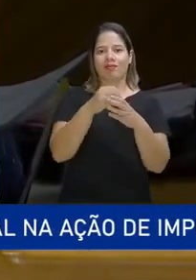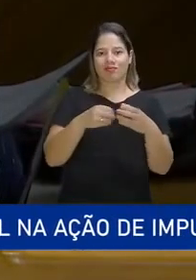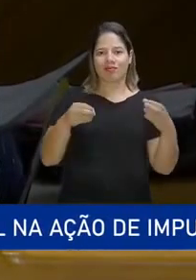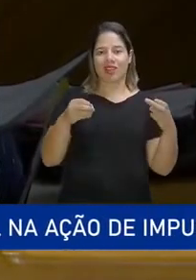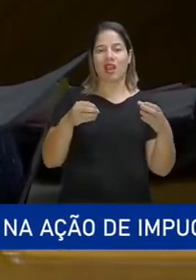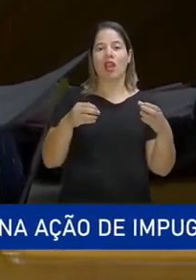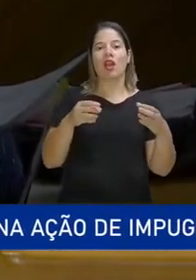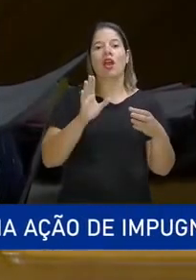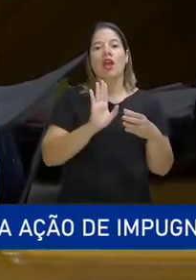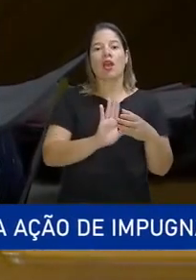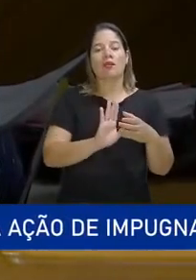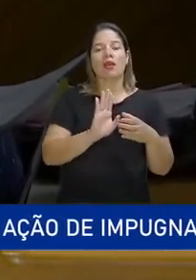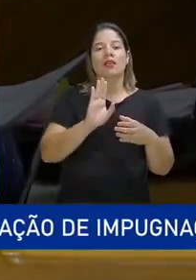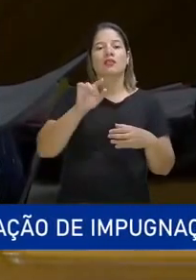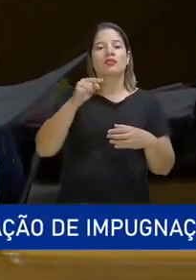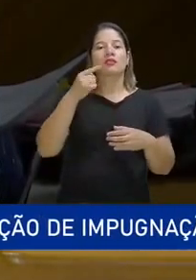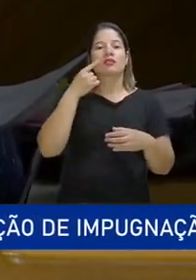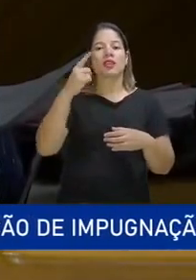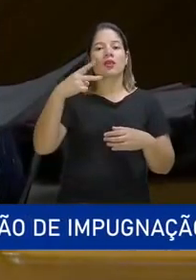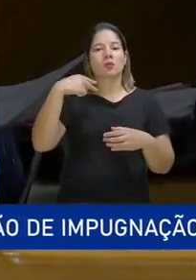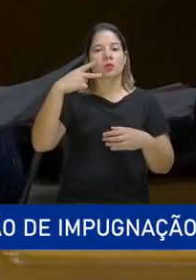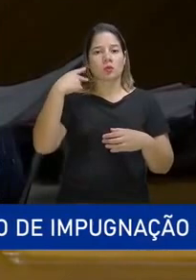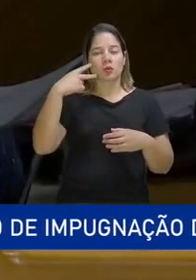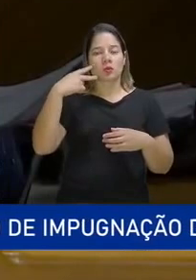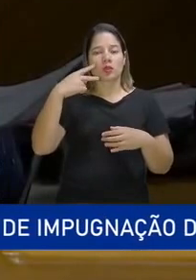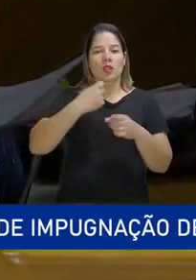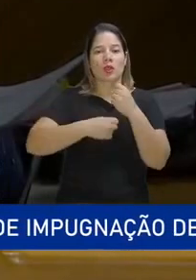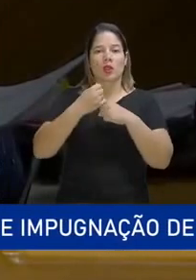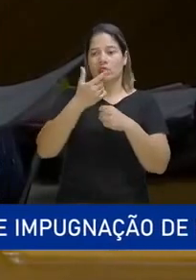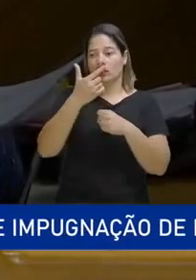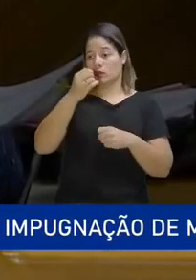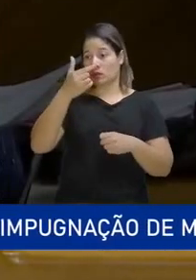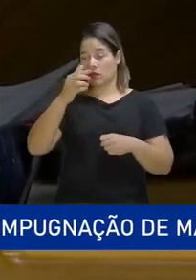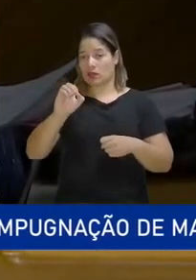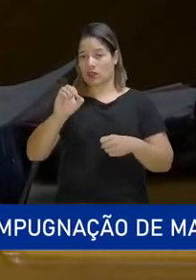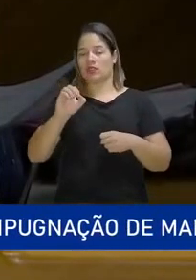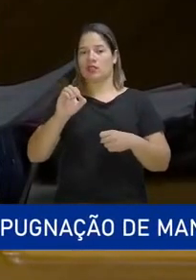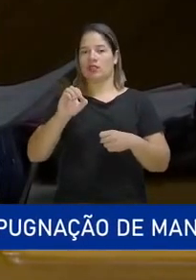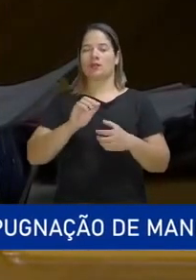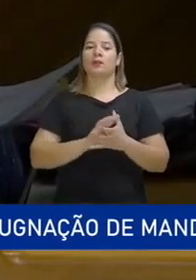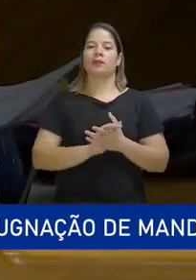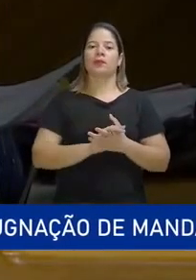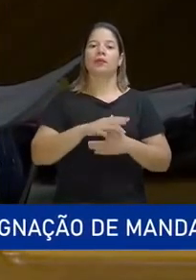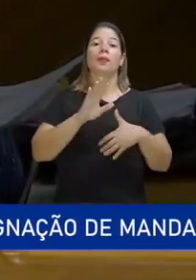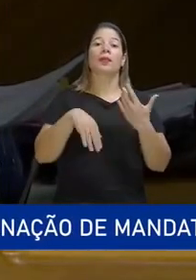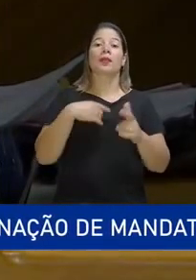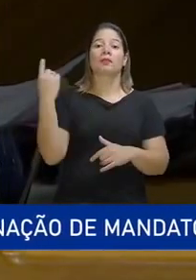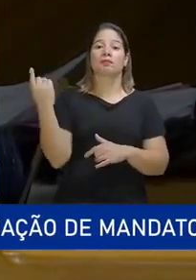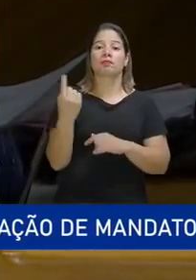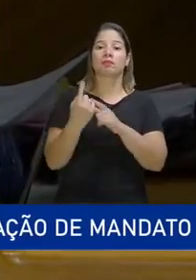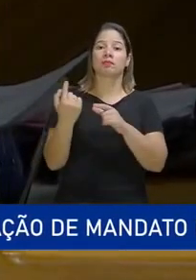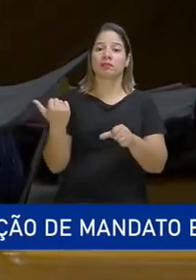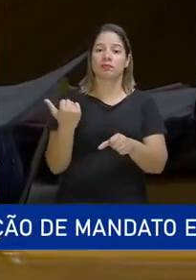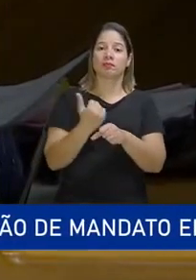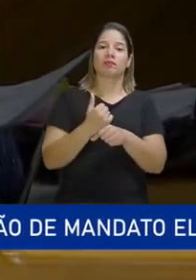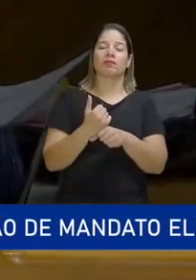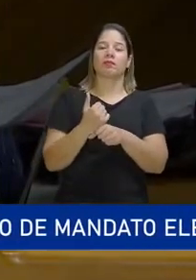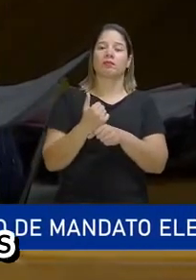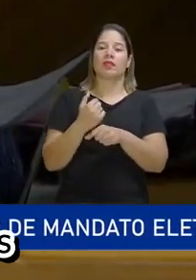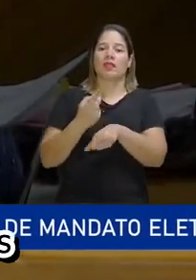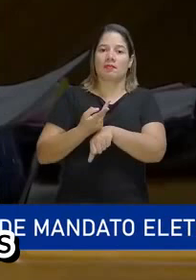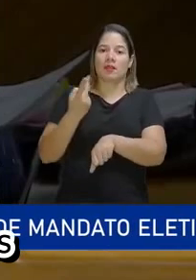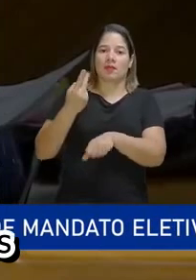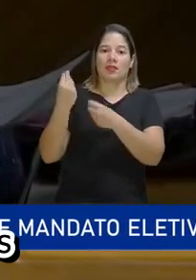2020 para o cargo de vereador e, por consequência, anulou o DRAP da agremiação e os votos conferidos aos candidatos